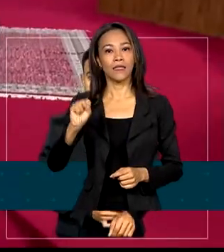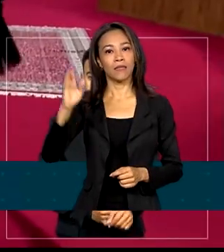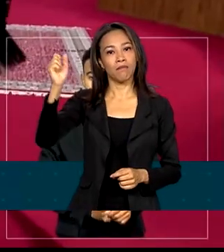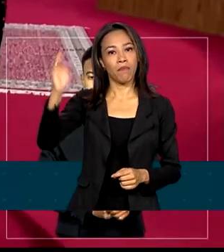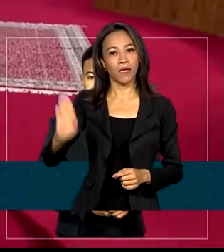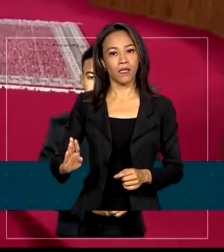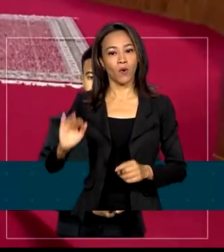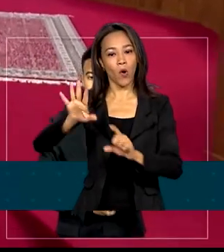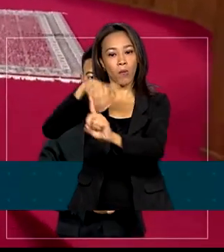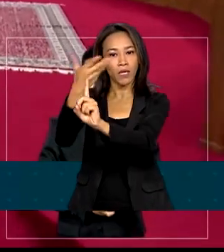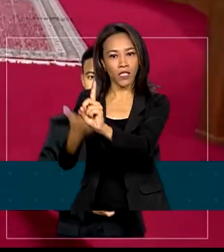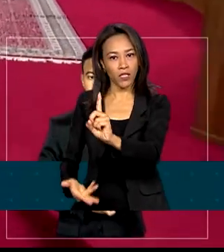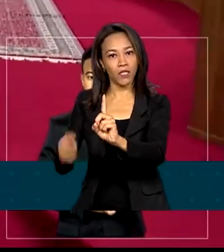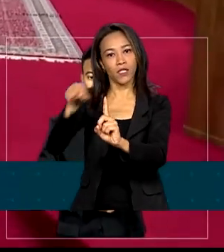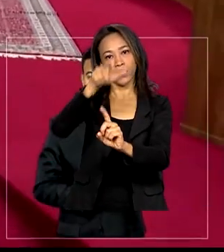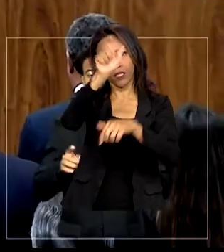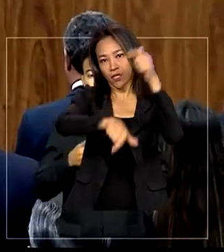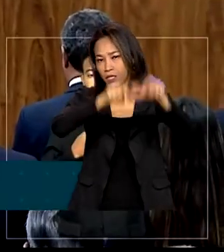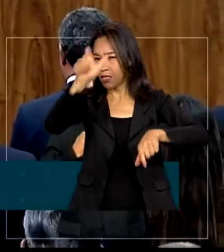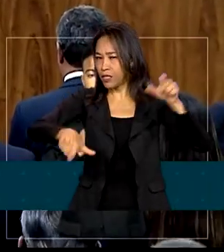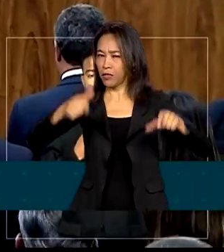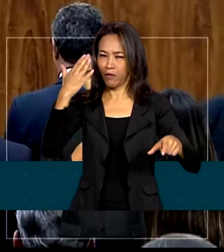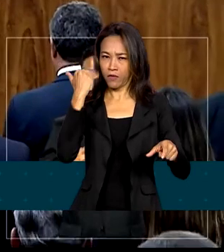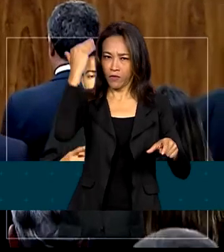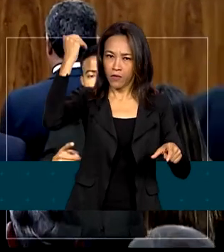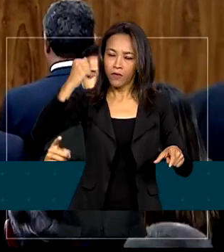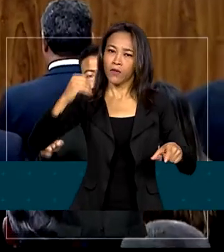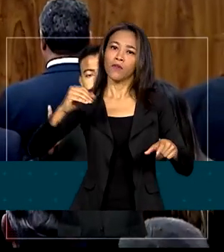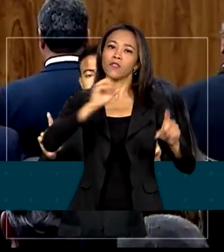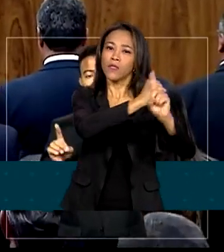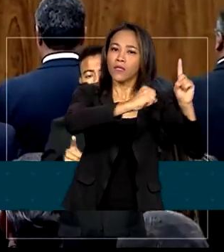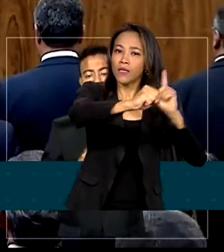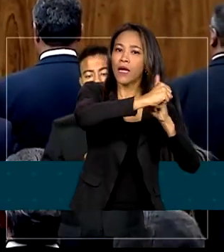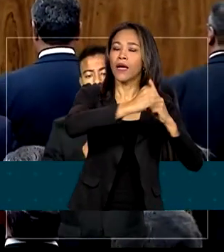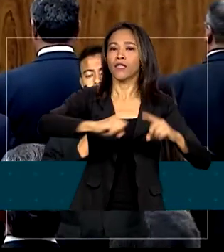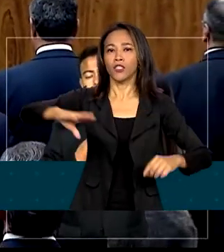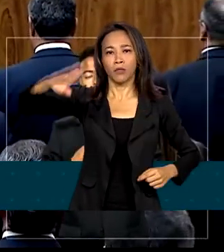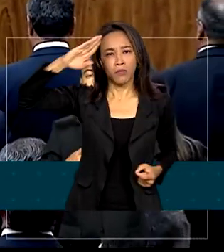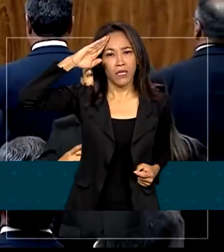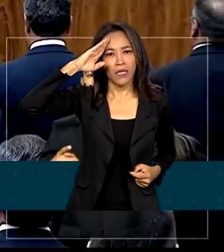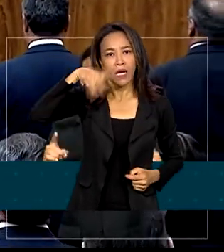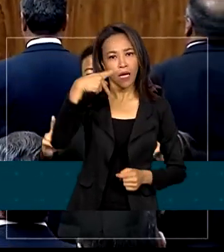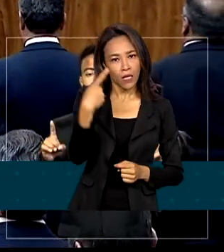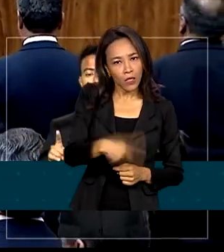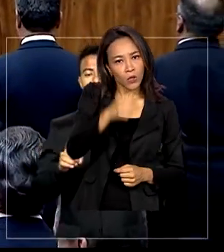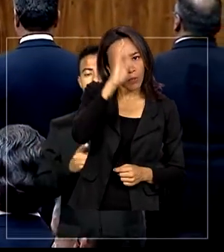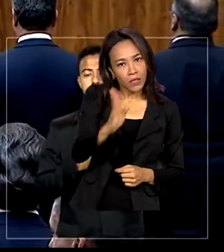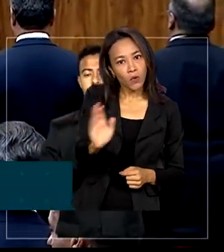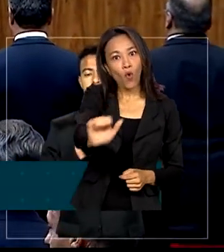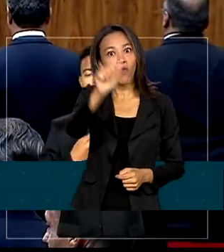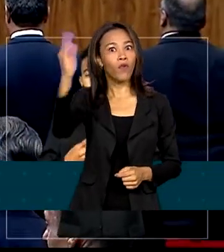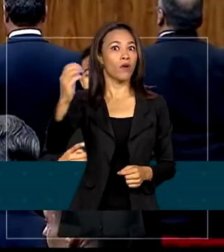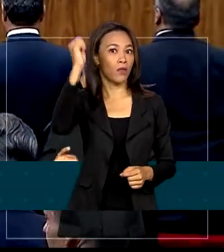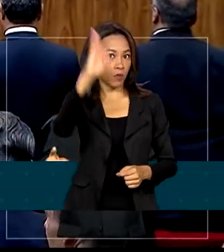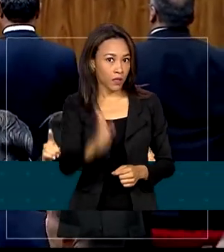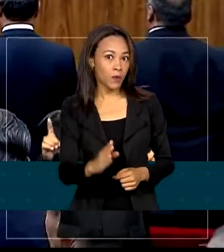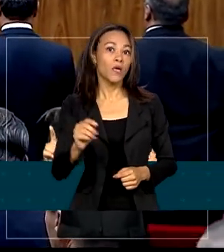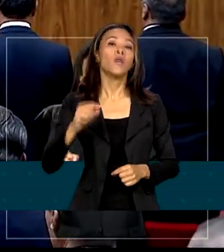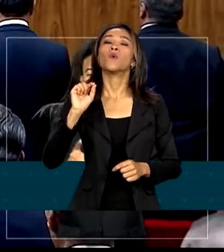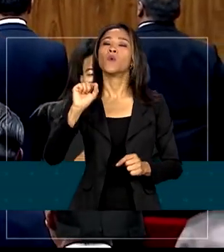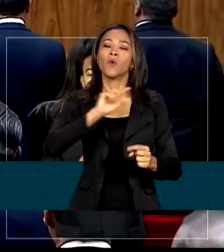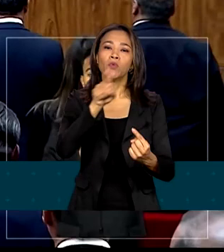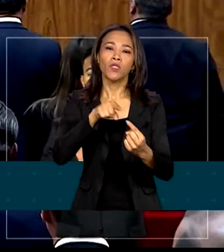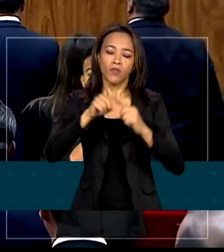homenageia juristas e outras personalidades civis e militares, nacionais e estrangeiras, que tenham prestado notáveis